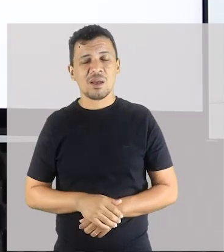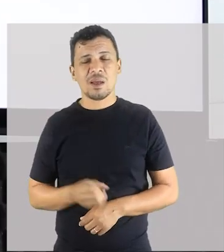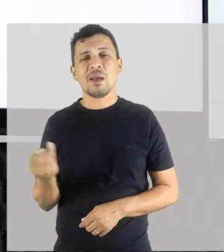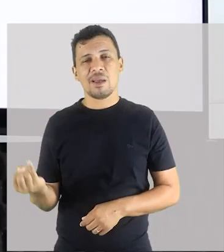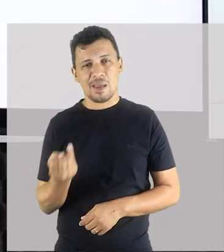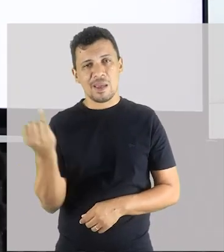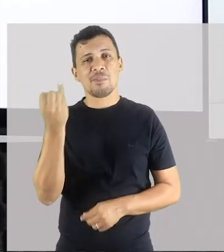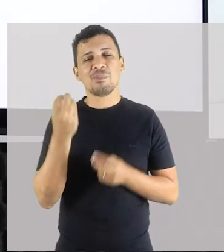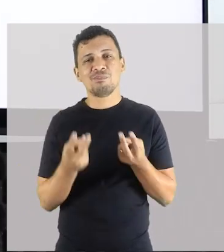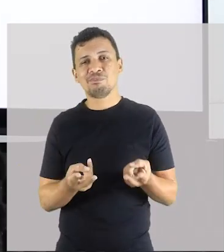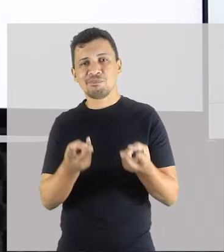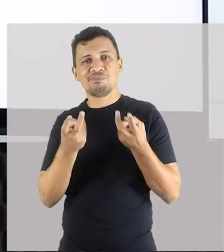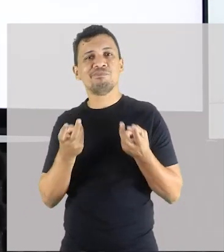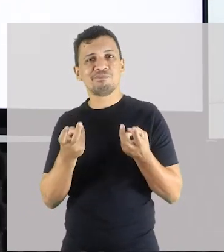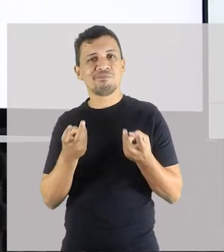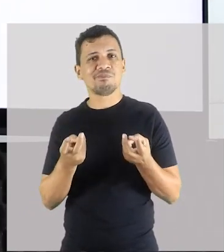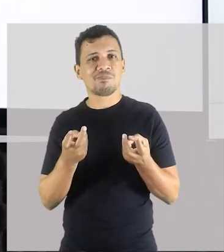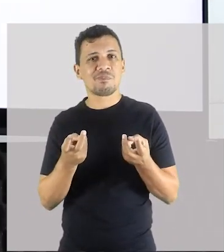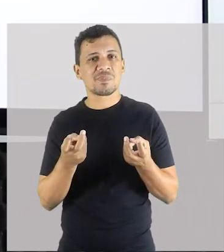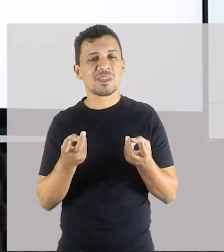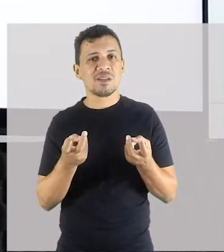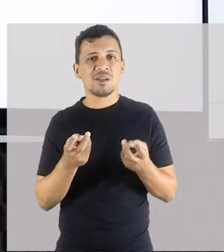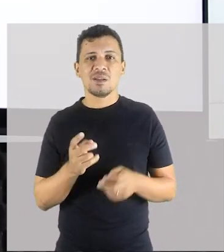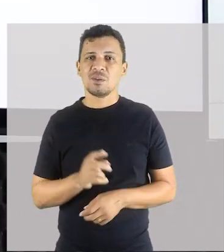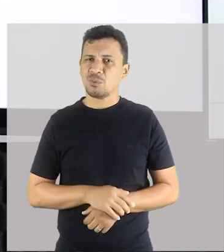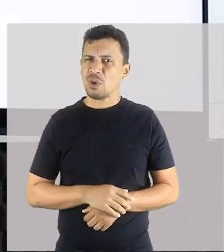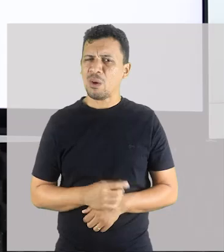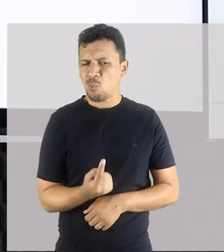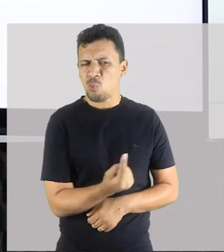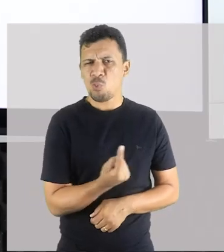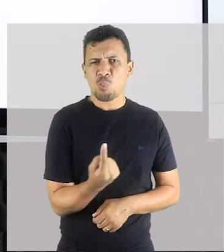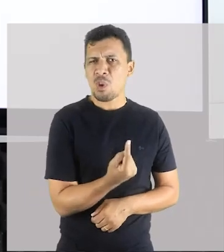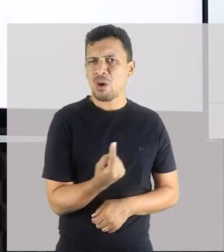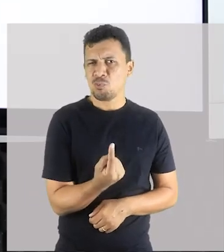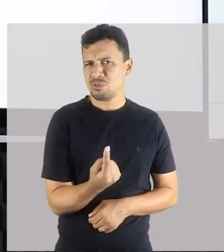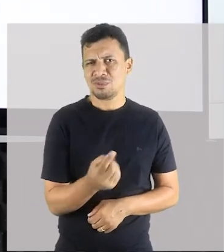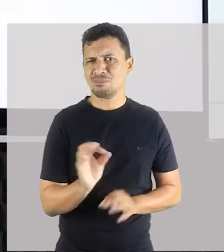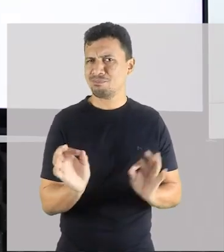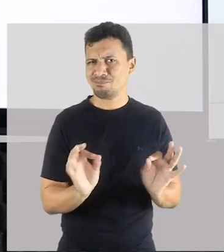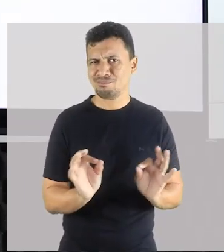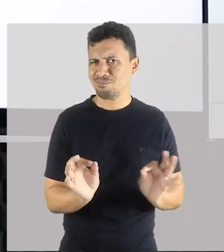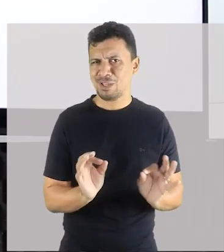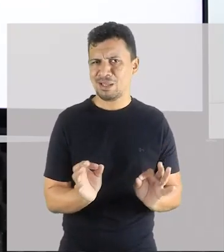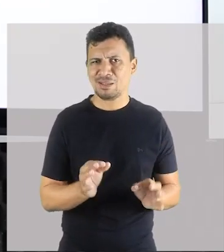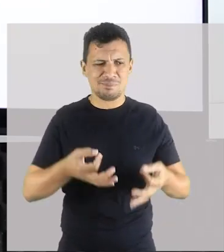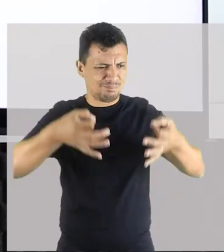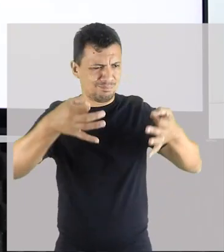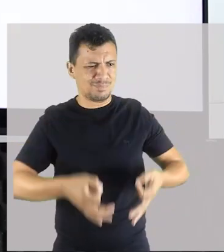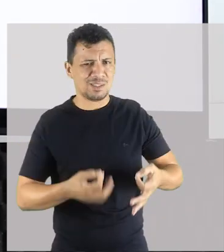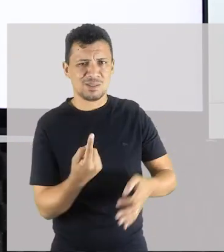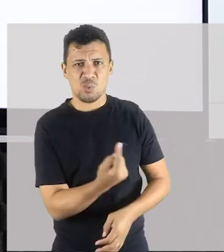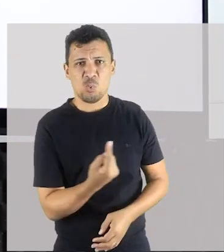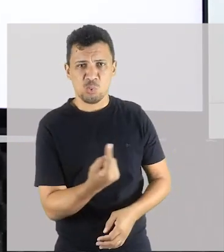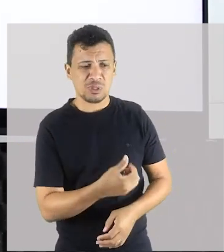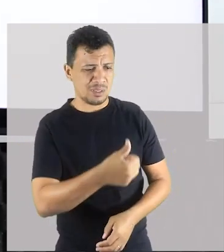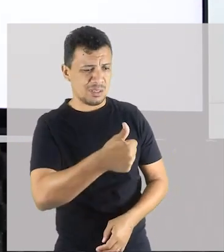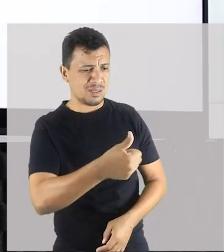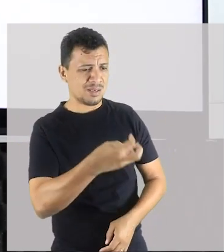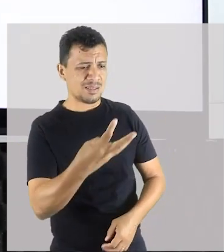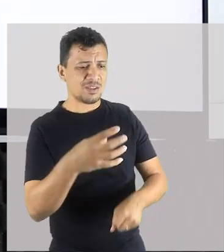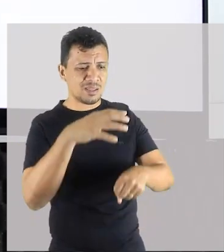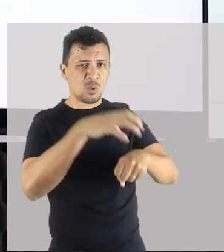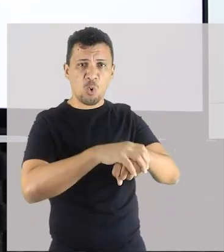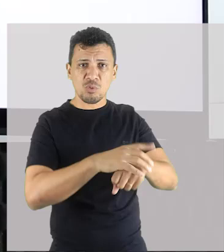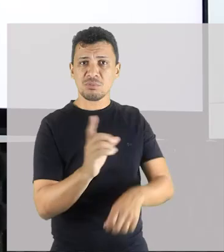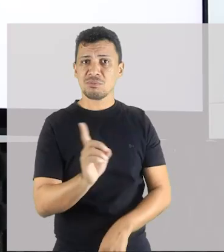perceber isso, que não é uma unanimidade que vai ocorrer, não é unânime as decisões dessas 13 colônias. Uma parte delas,